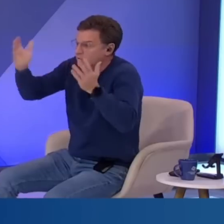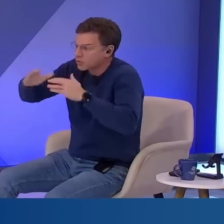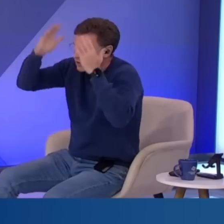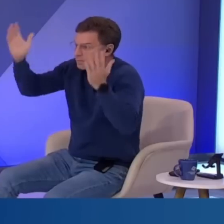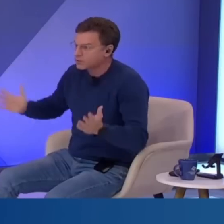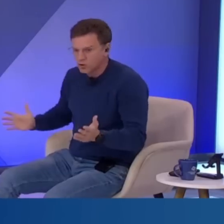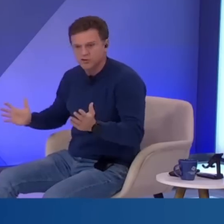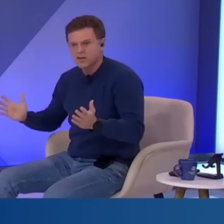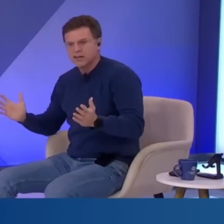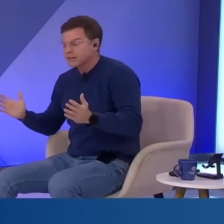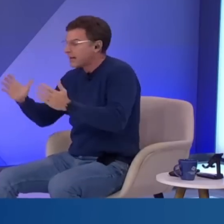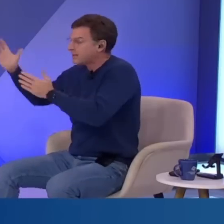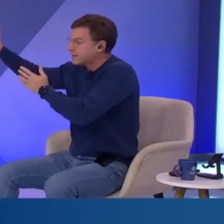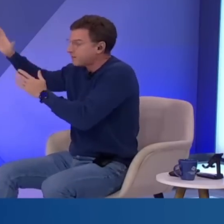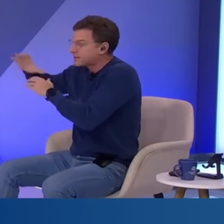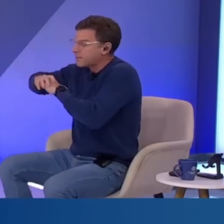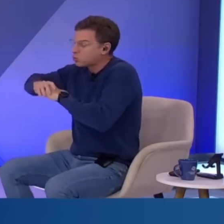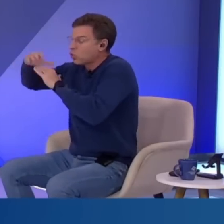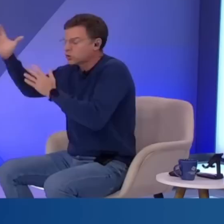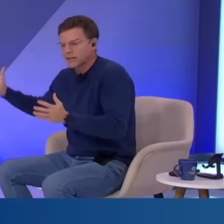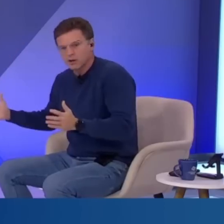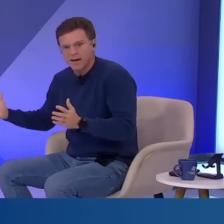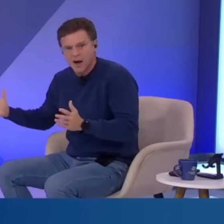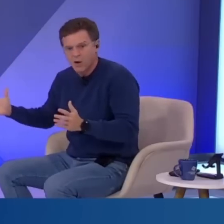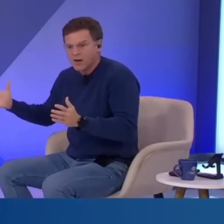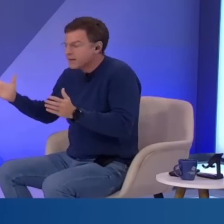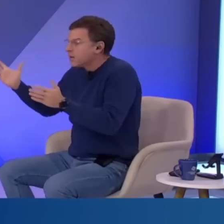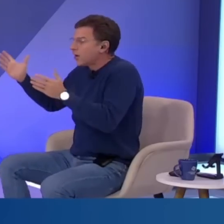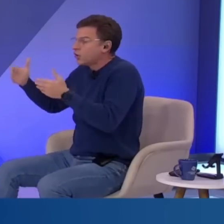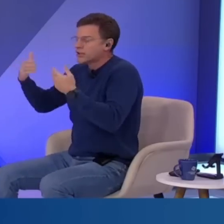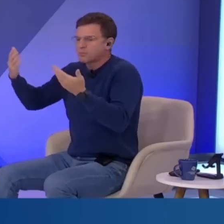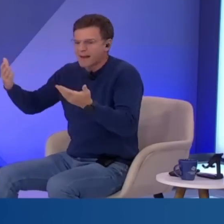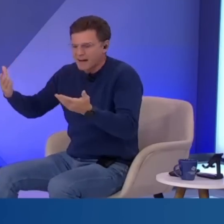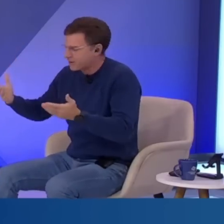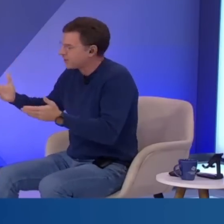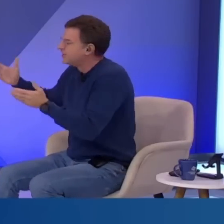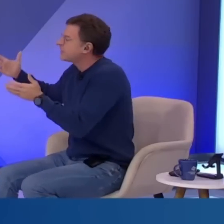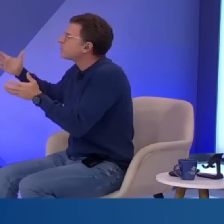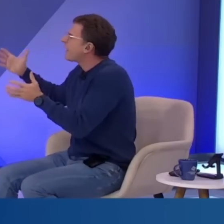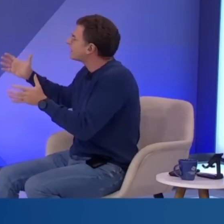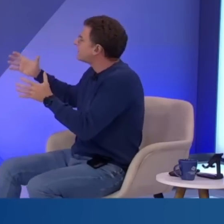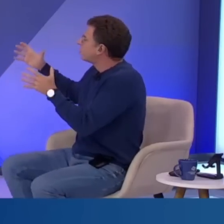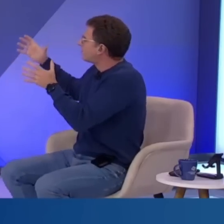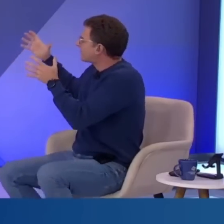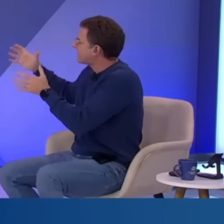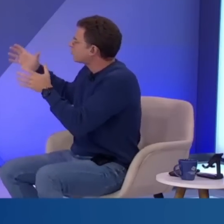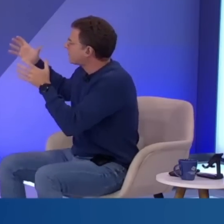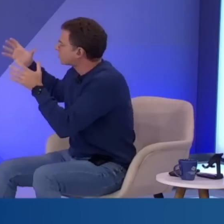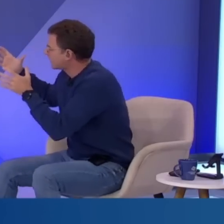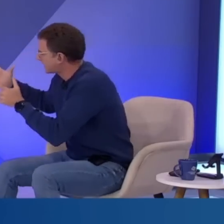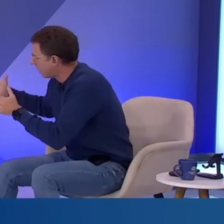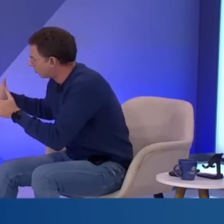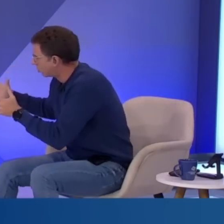relação às equações que as pessoas que têm esse pensamento ultra neoliberal. Em outras palavras, se tivesse um